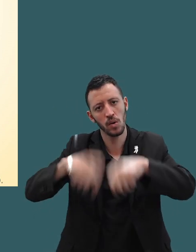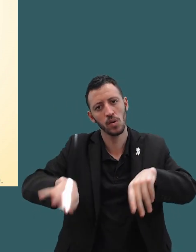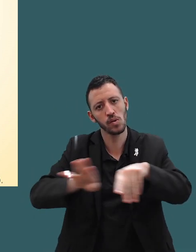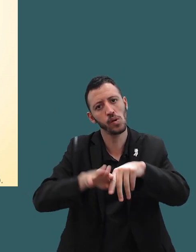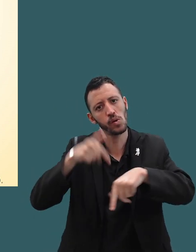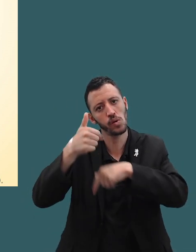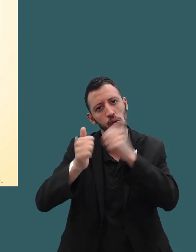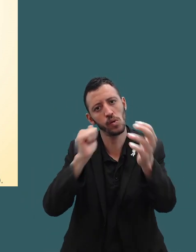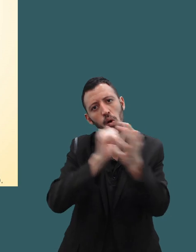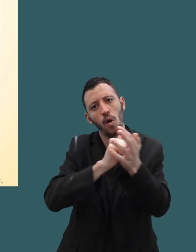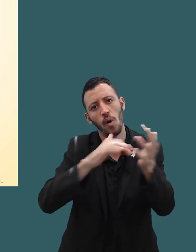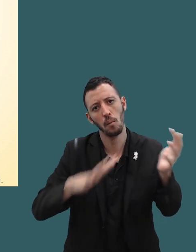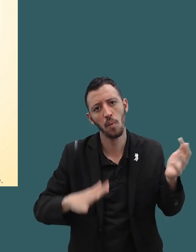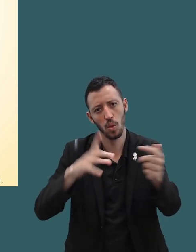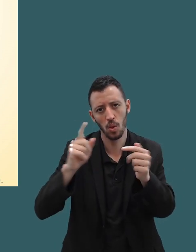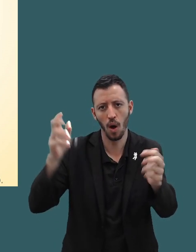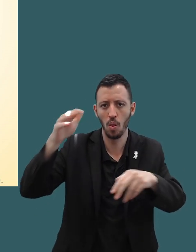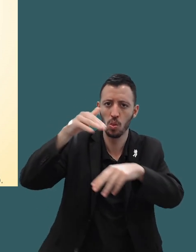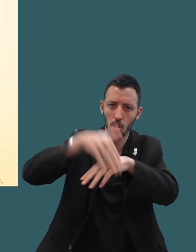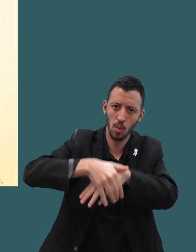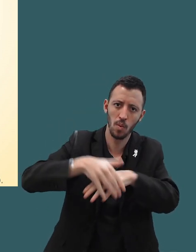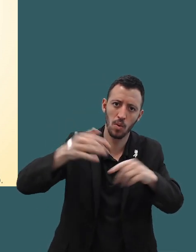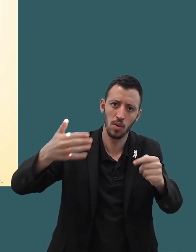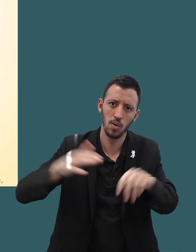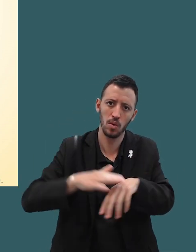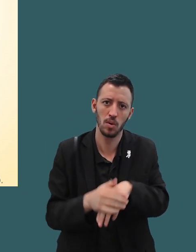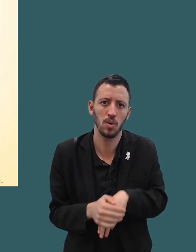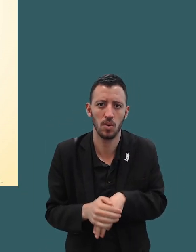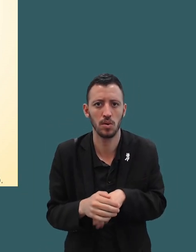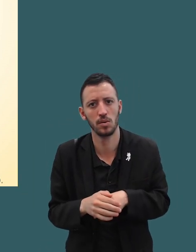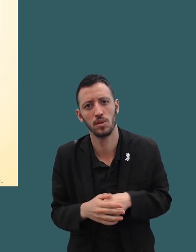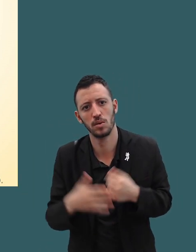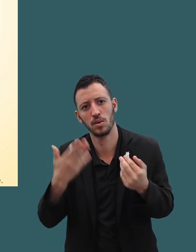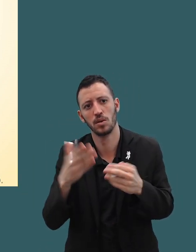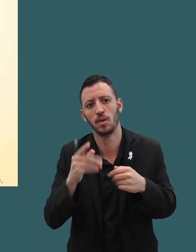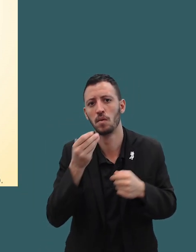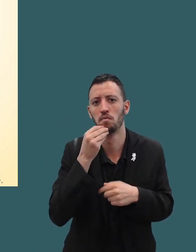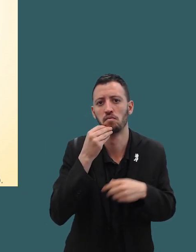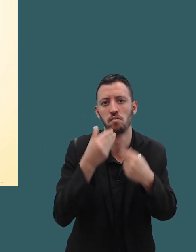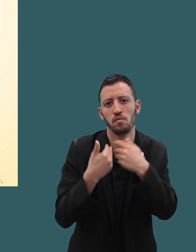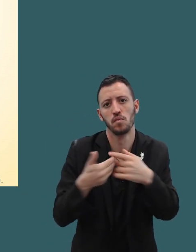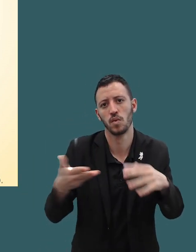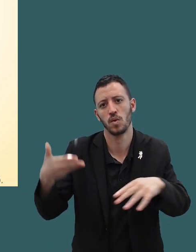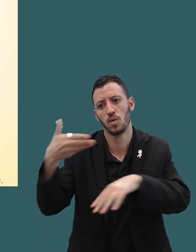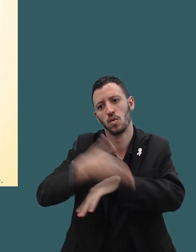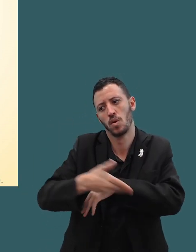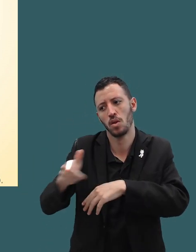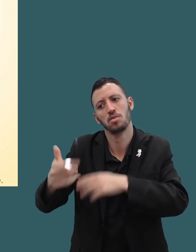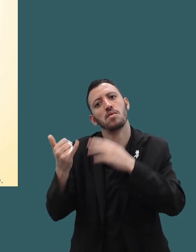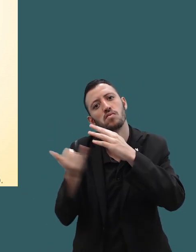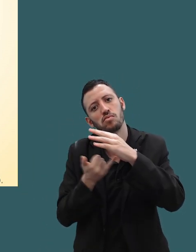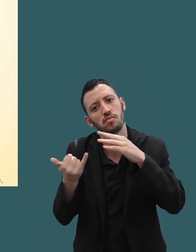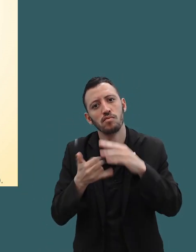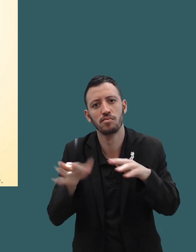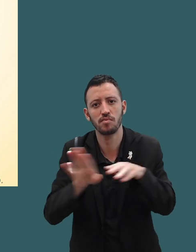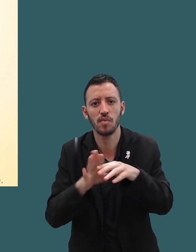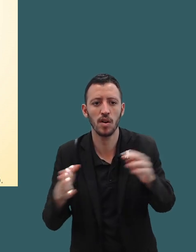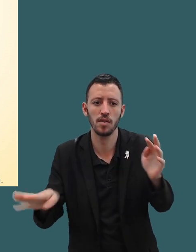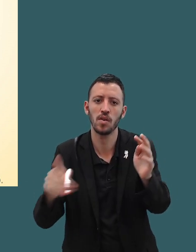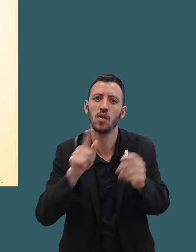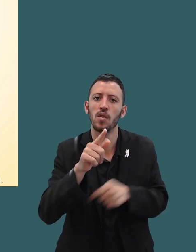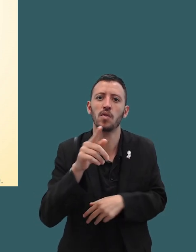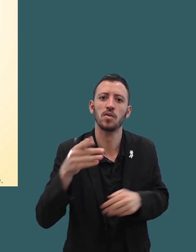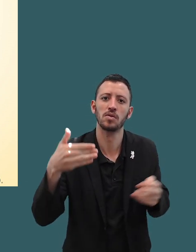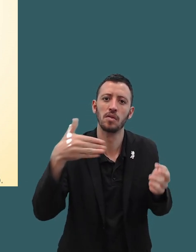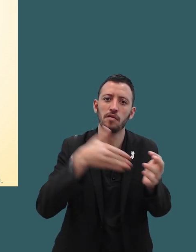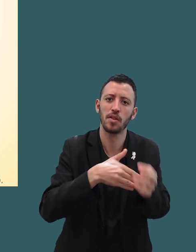de atividades noturnas, atividades de portas abertas das nossas instituições, aos finais de